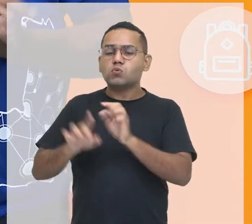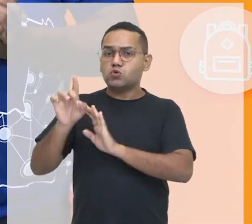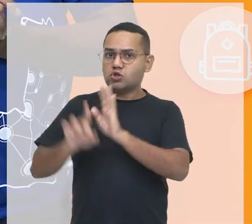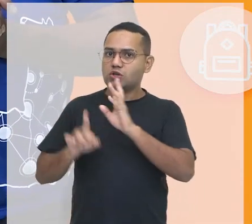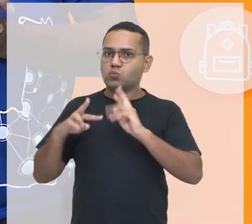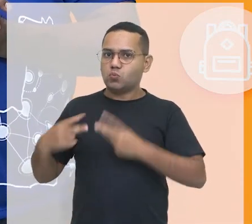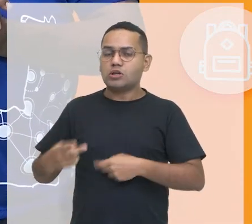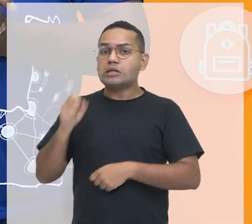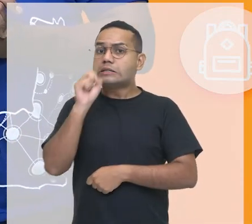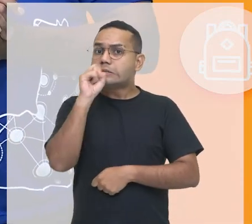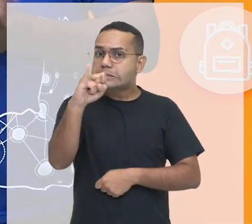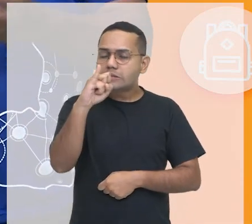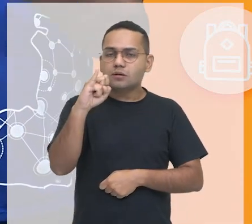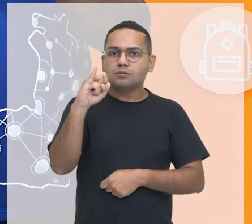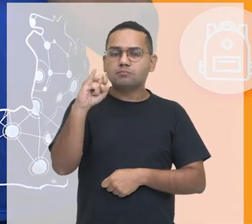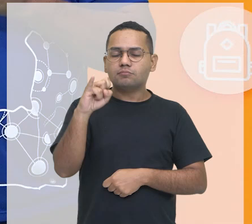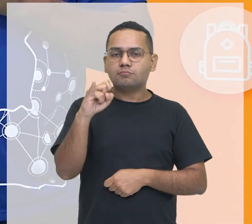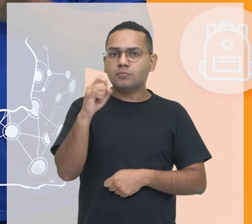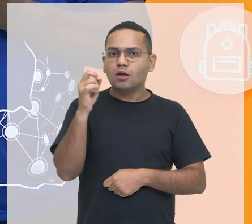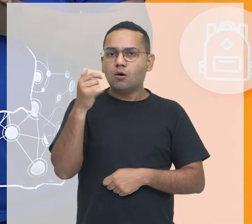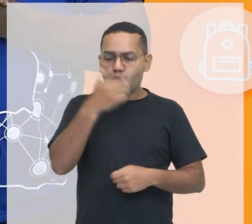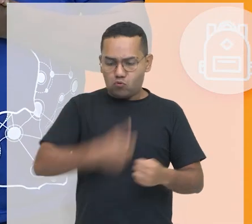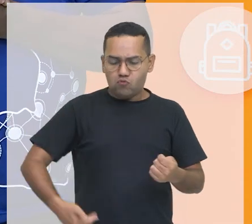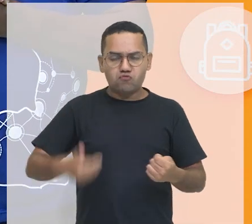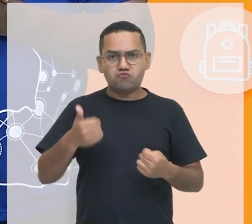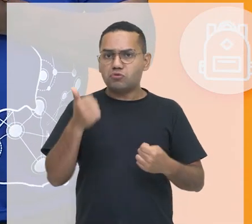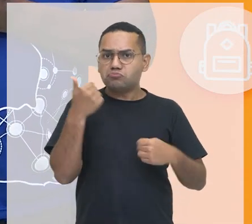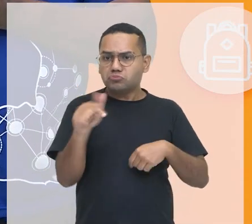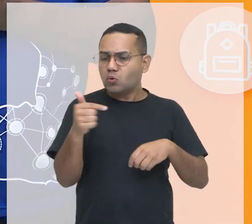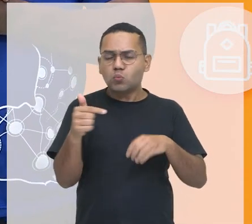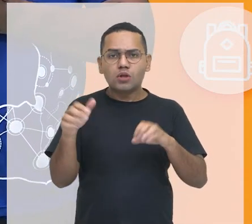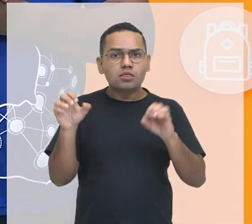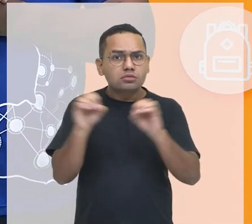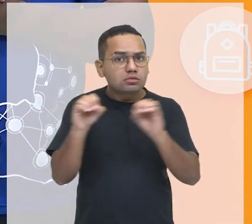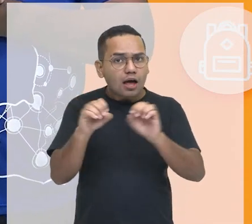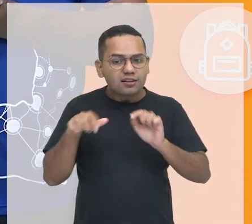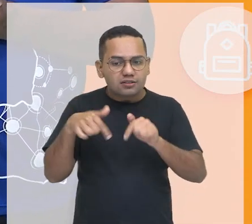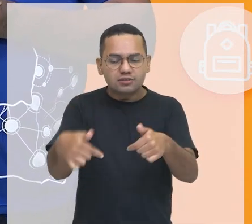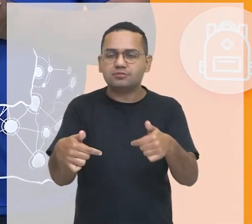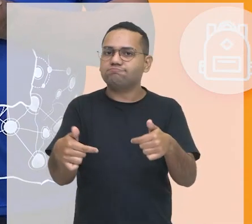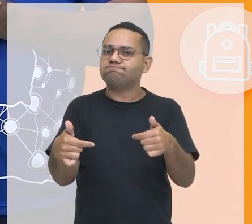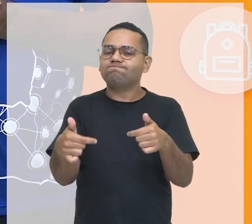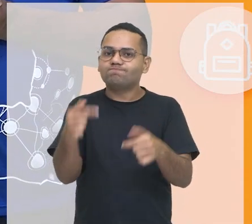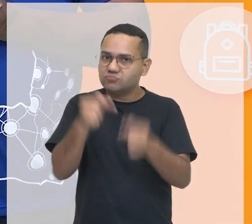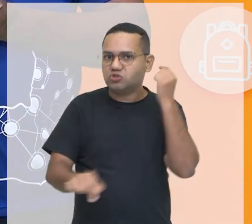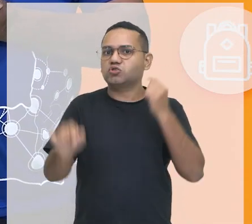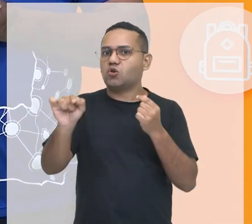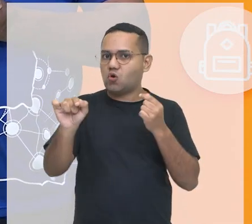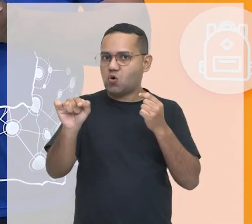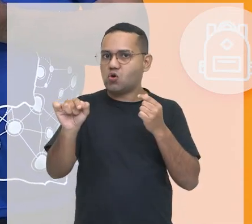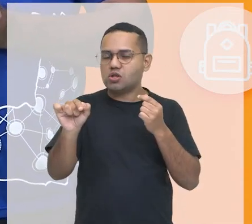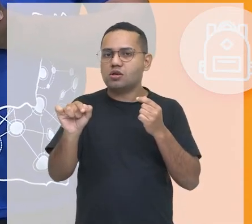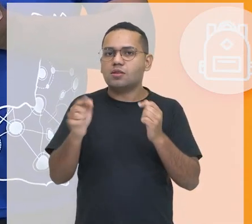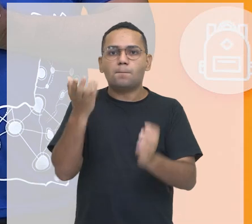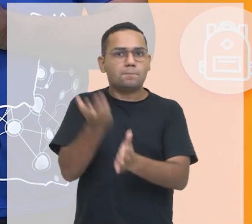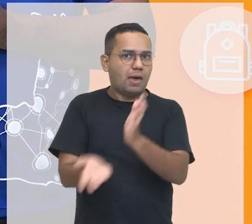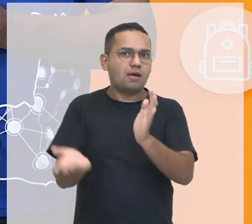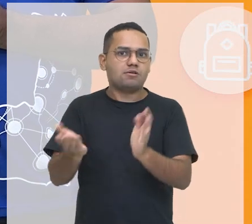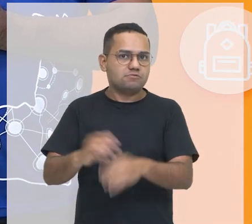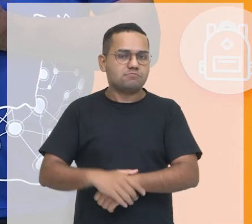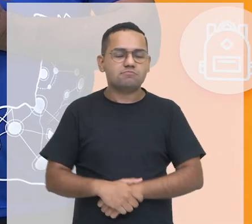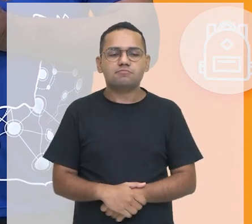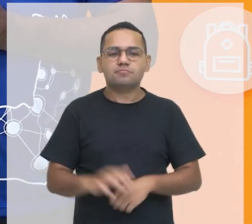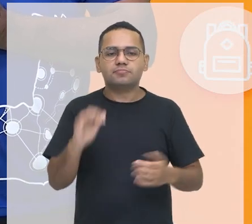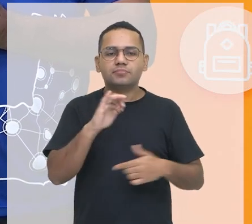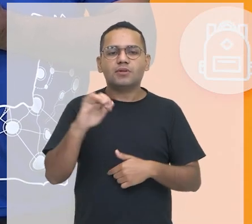esse direito, ele retira isso. E os movimentos de direitos civis, nós temos